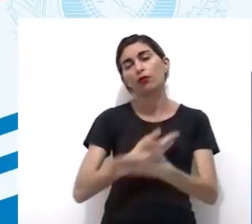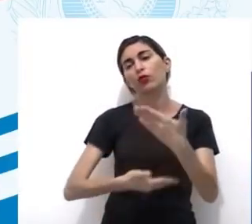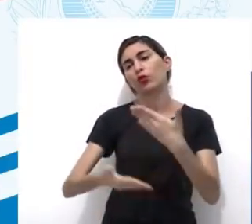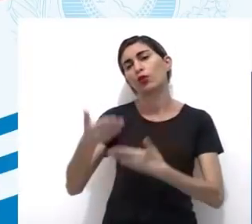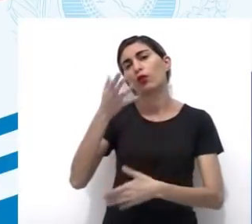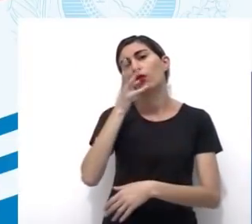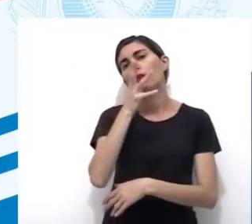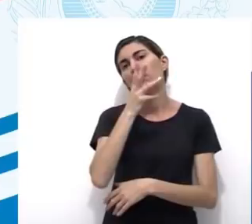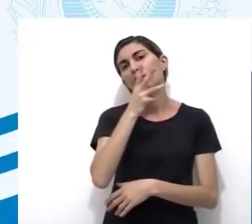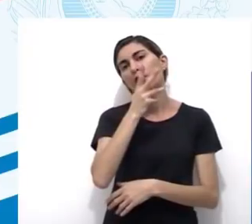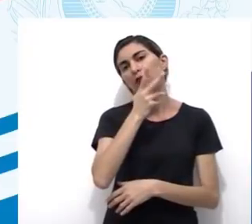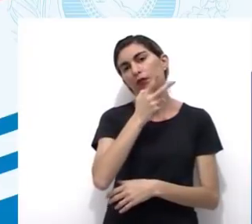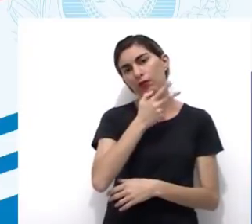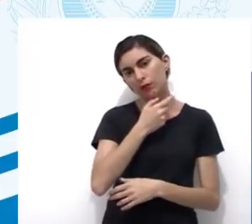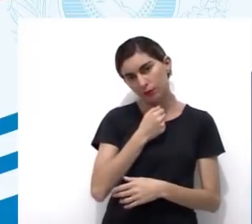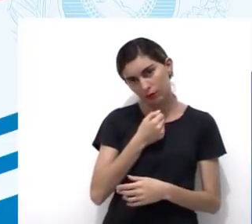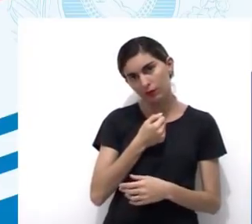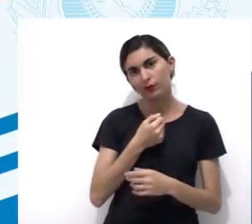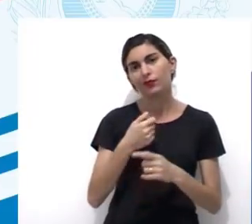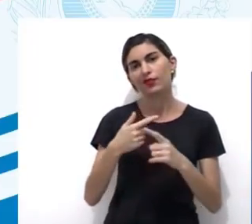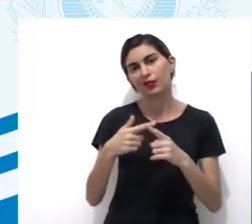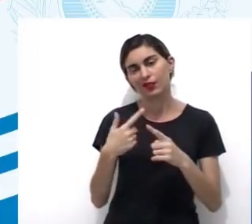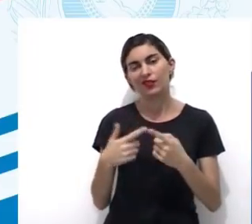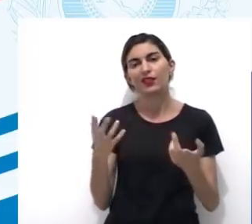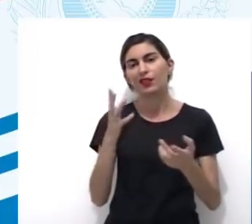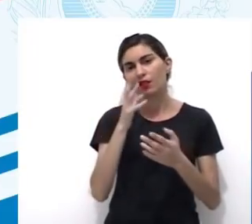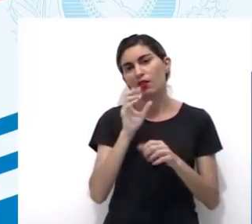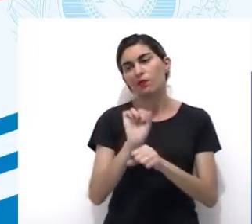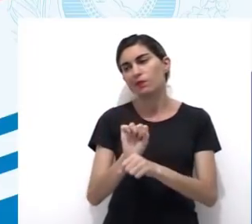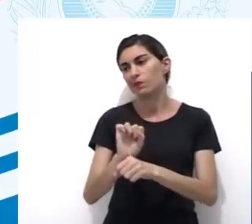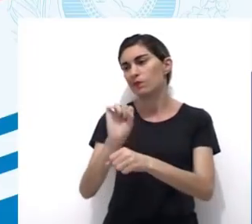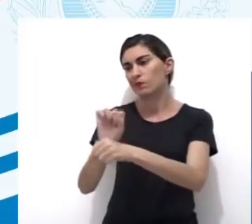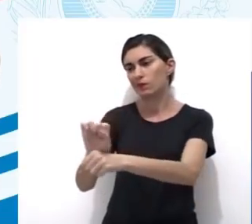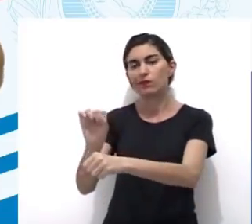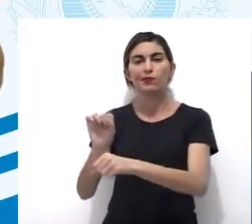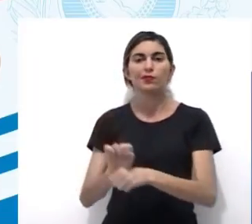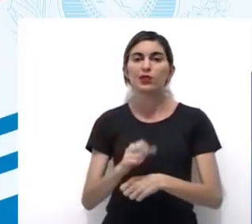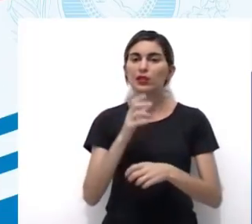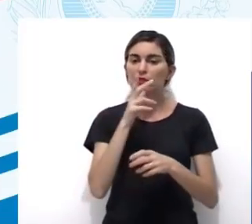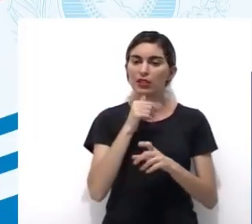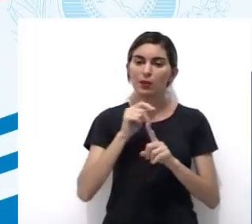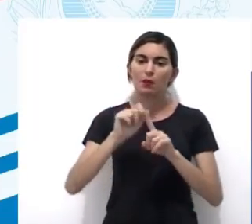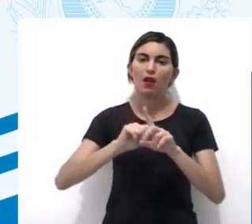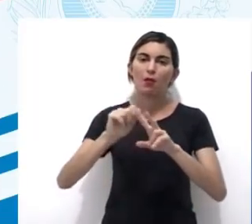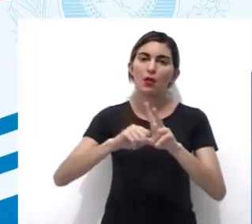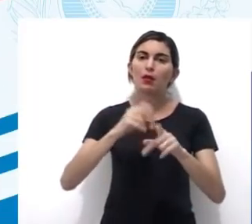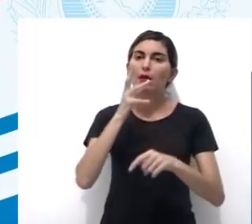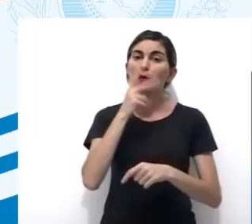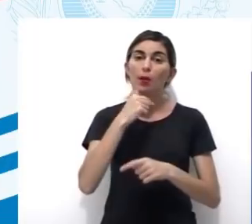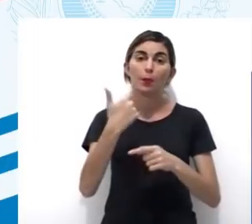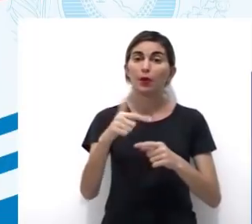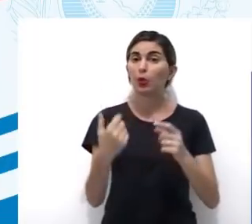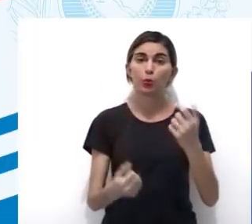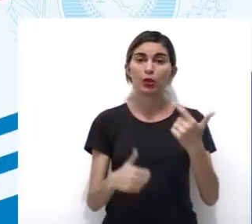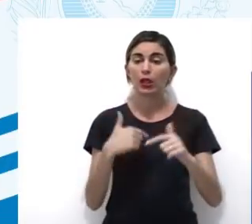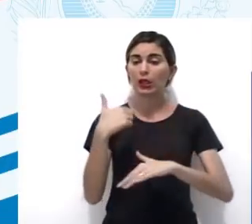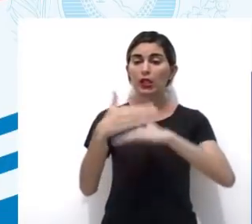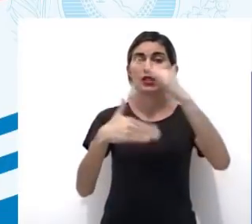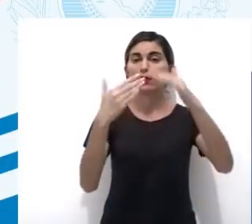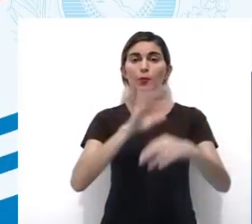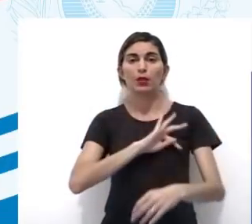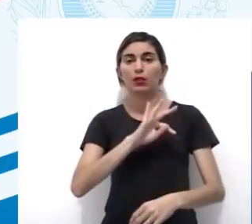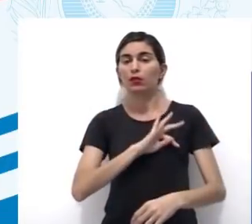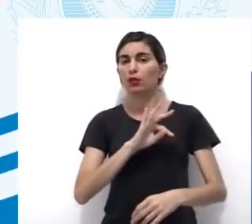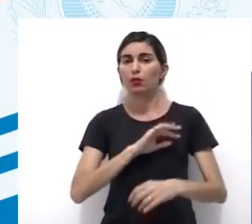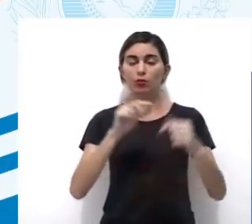trocas aconteciam de forma, não é, mais pausada. Então, por quê? Porque não existia um desenvolvimento